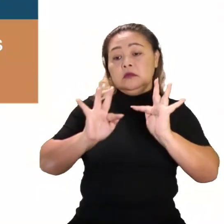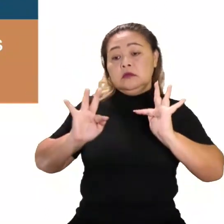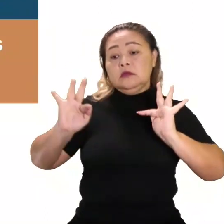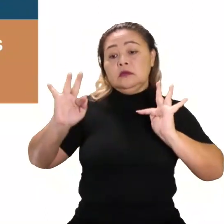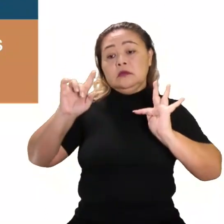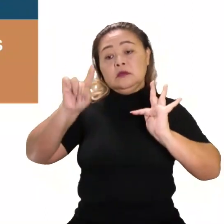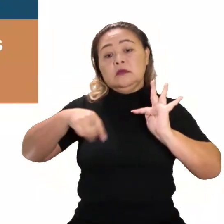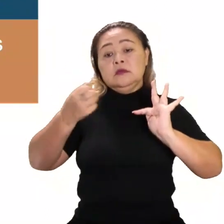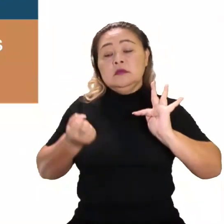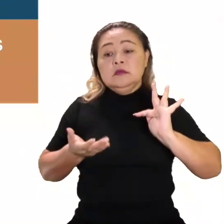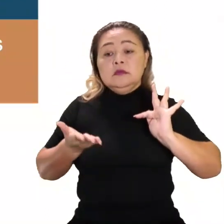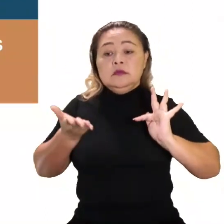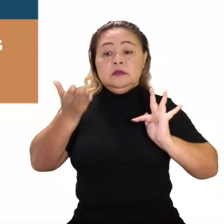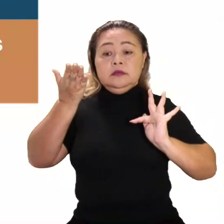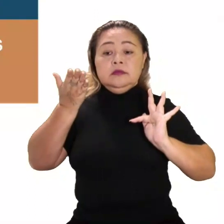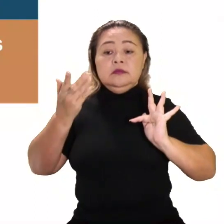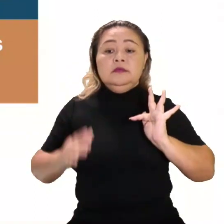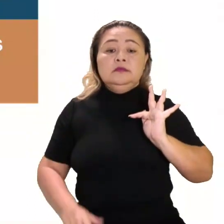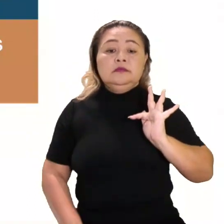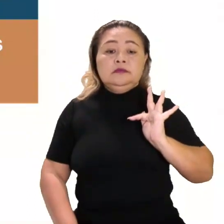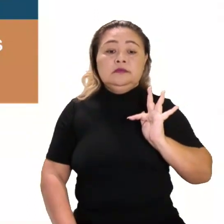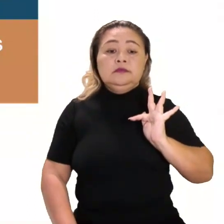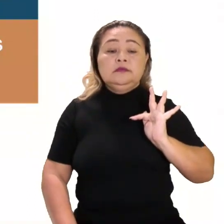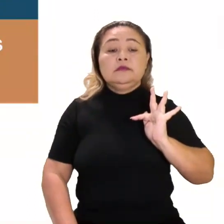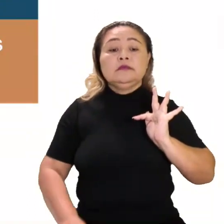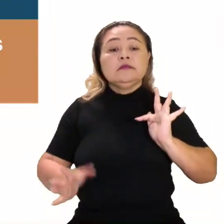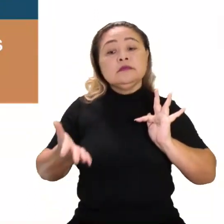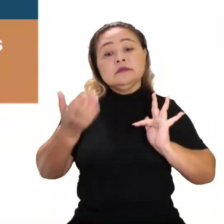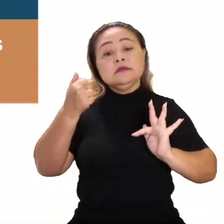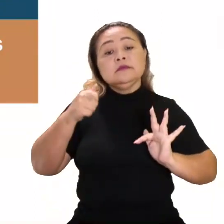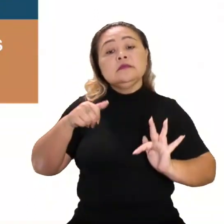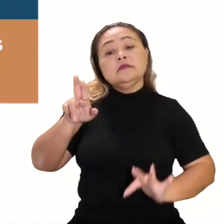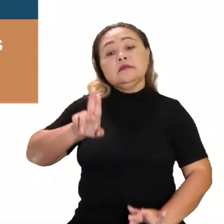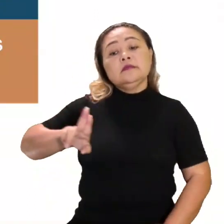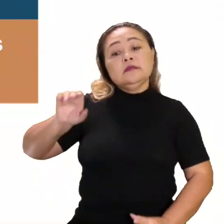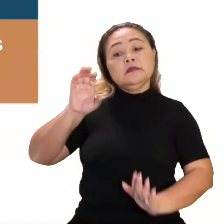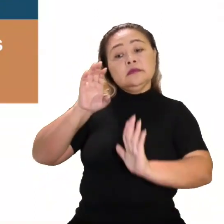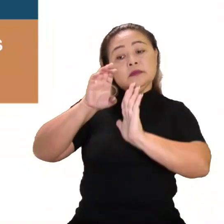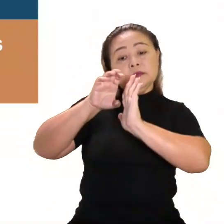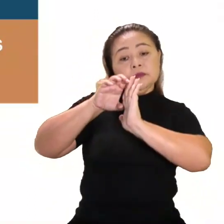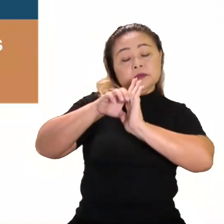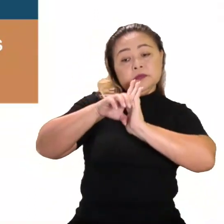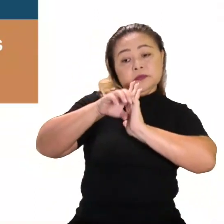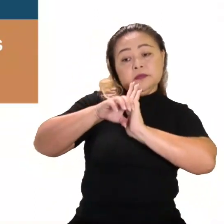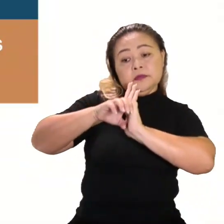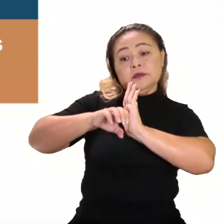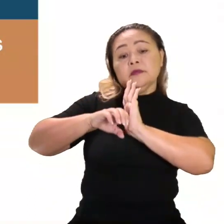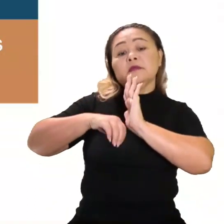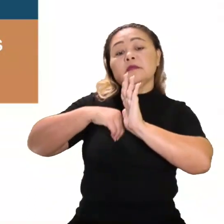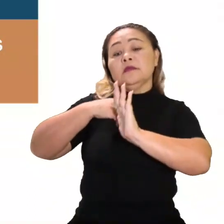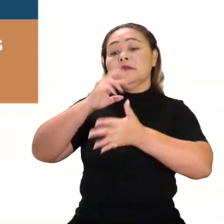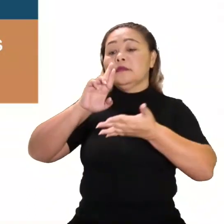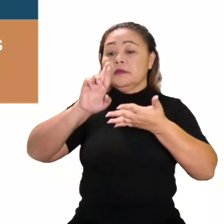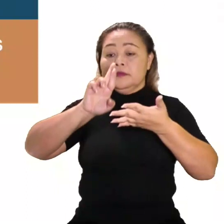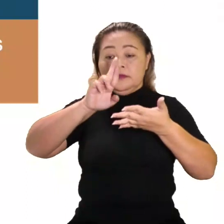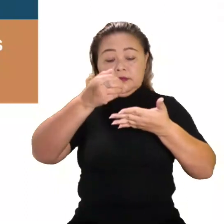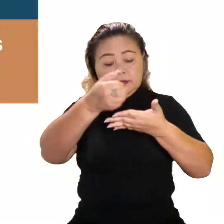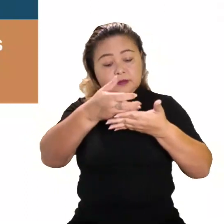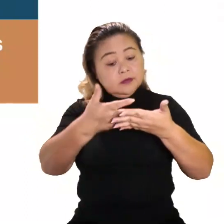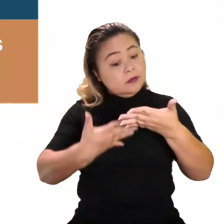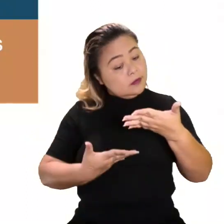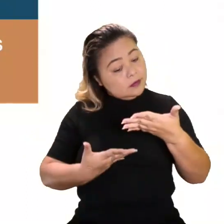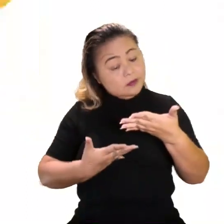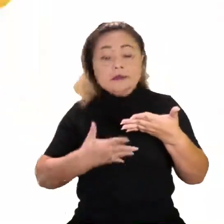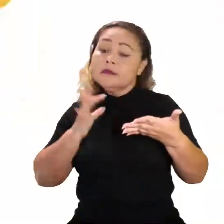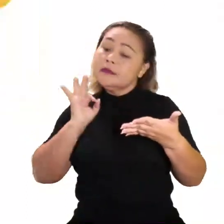função, que é a função exponencial. E vamos usar sempre esses conceitos todos, né, para a resolução de